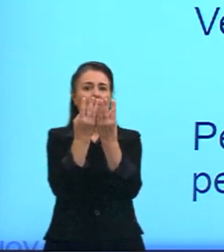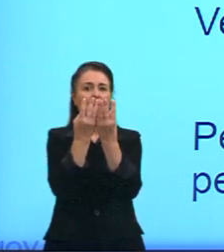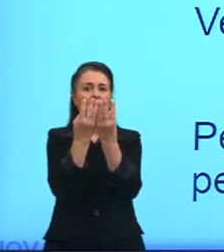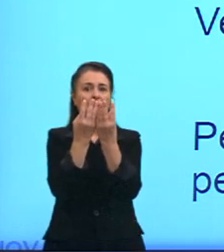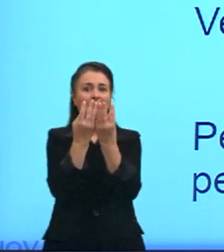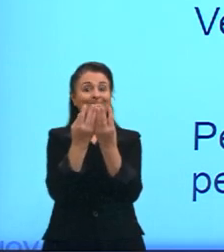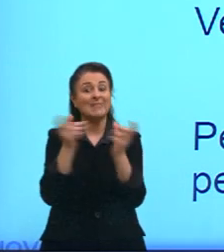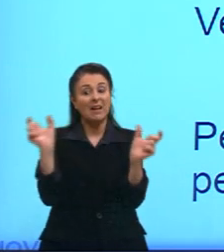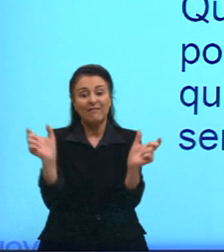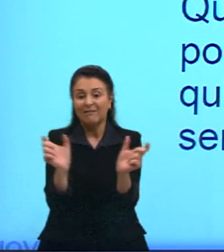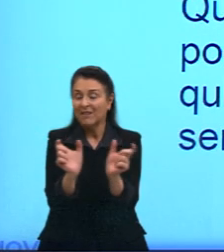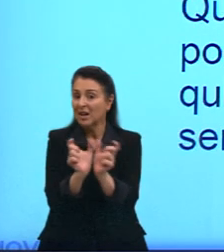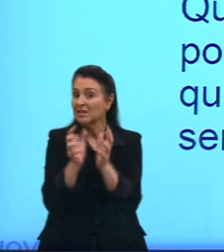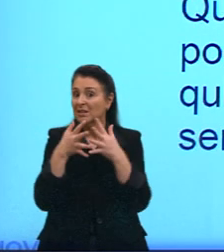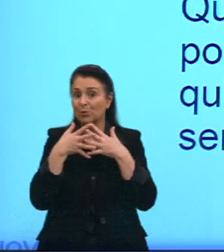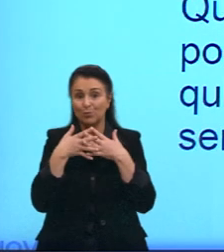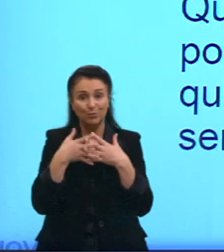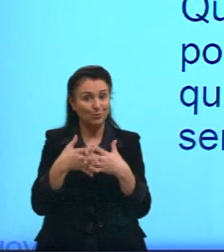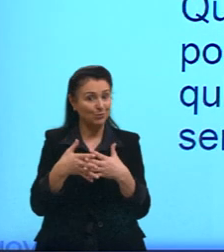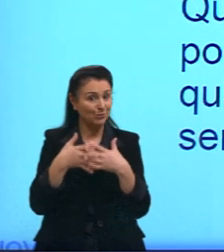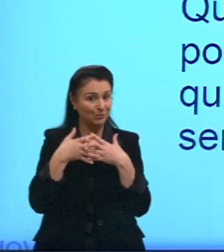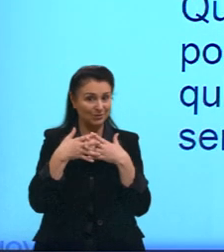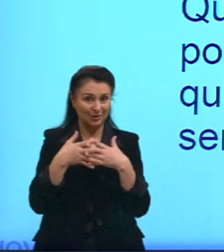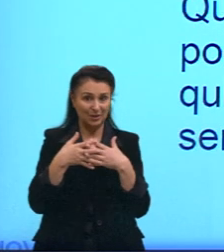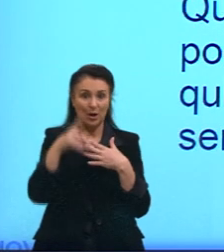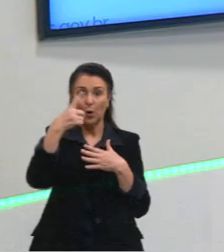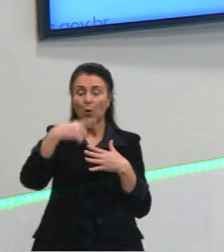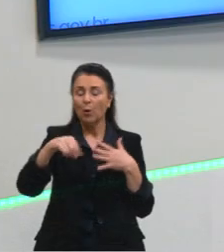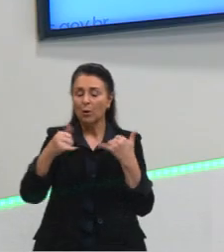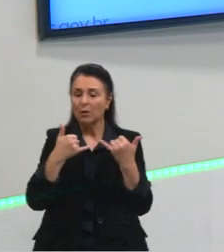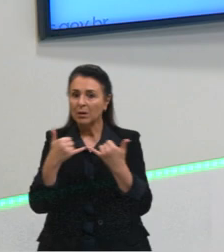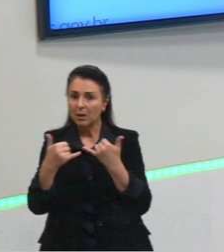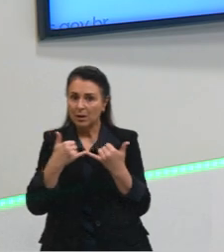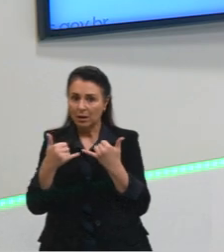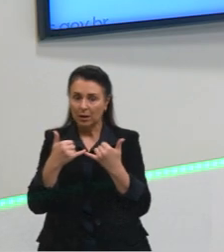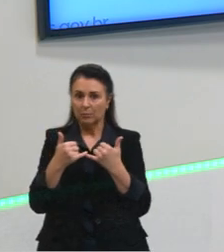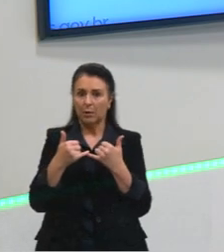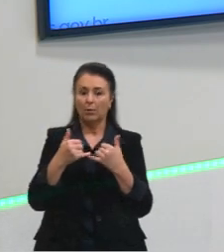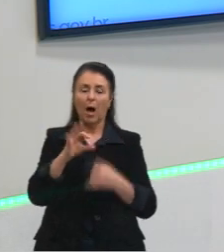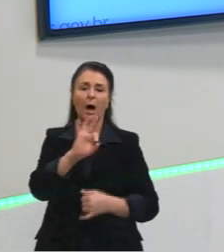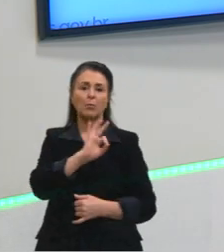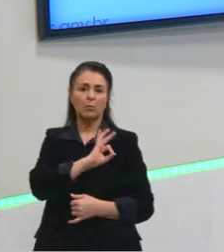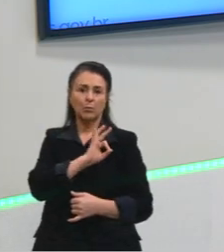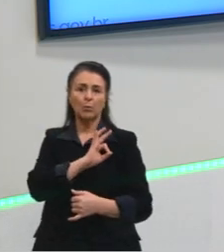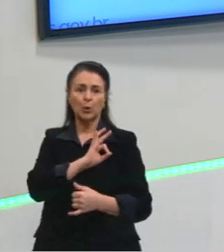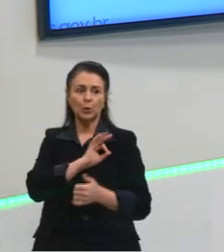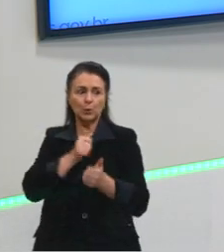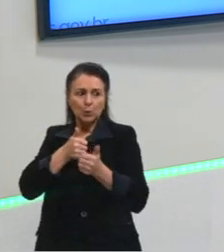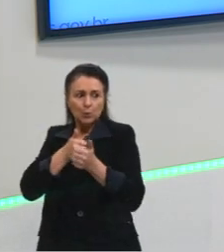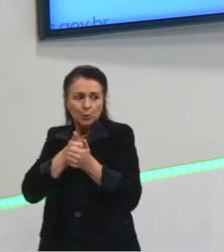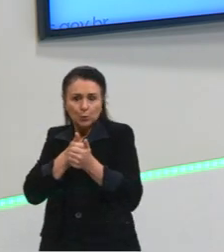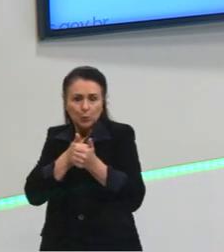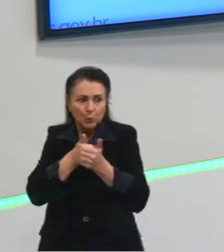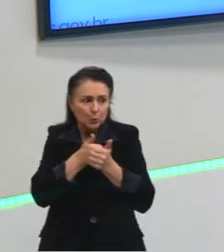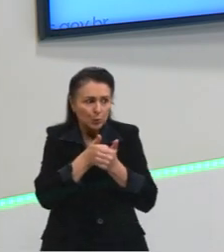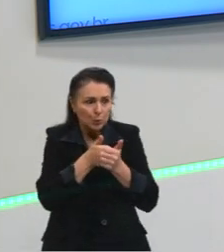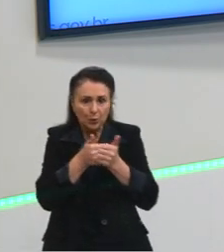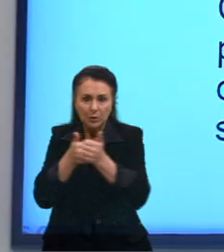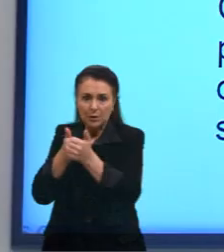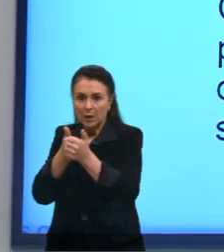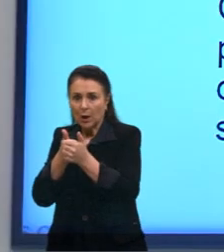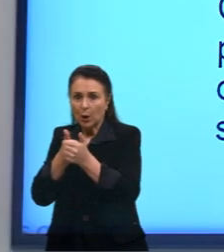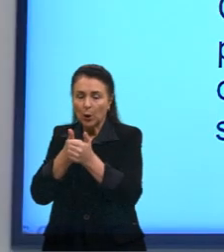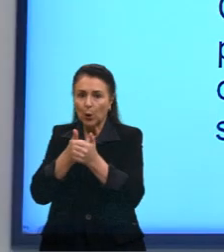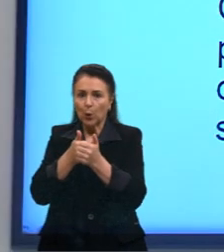exatamente é um outro exemplo a polícia perseguiu o ladrão correndo